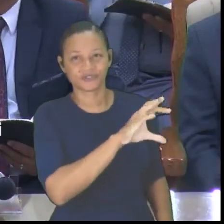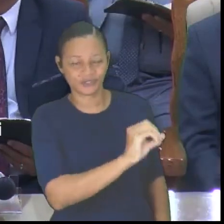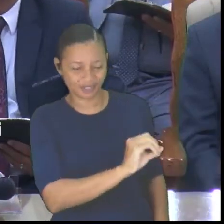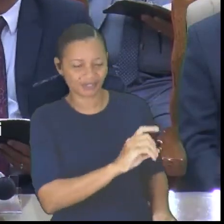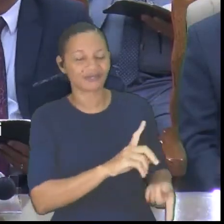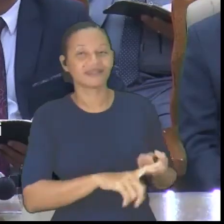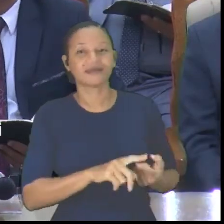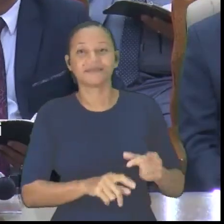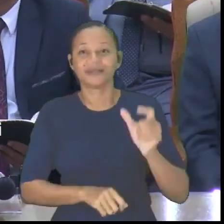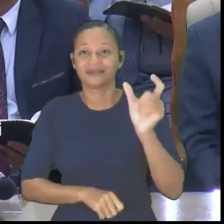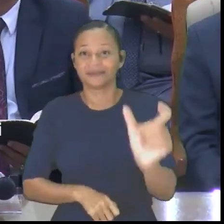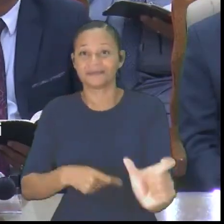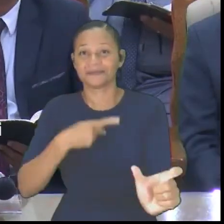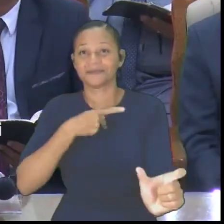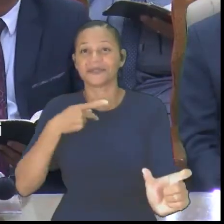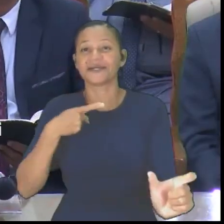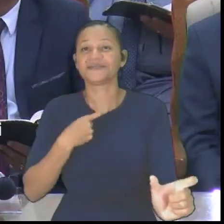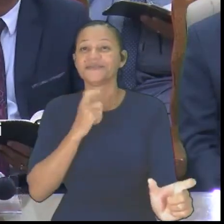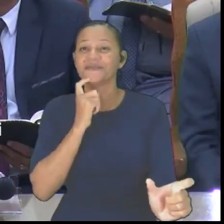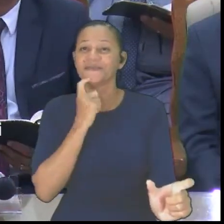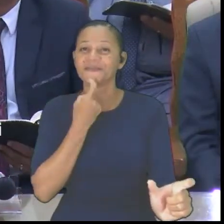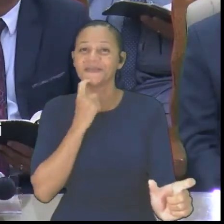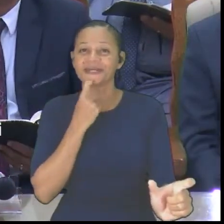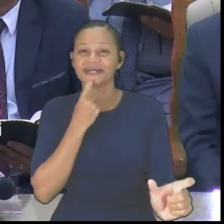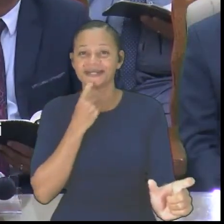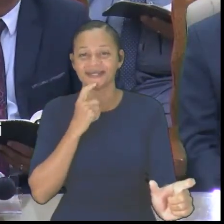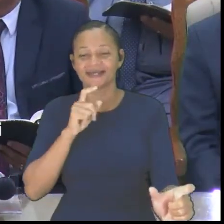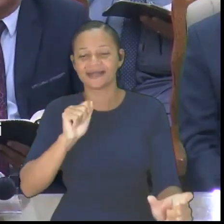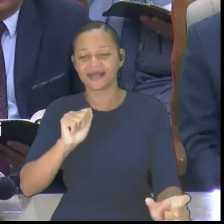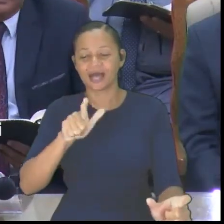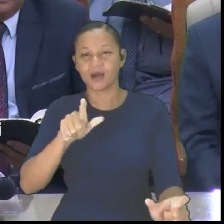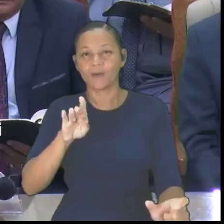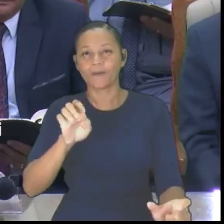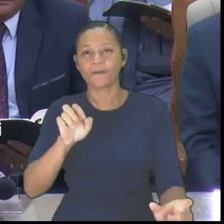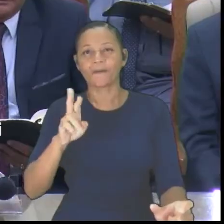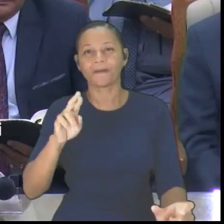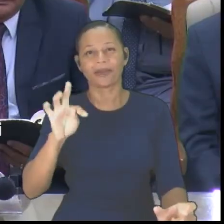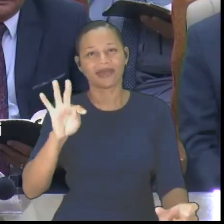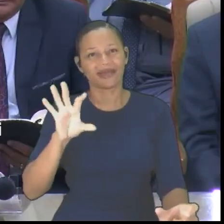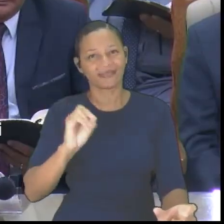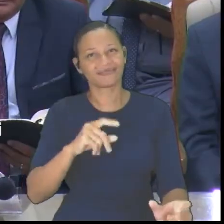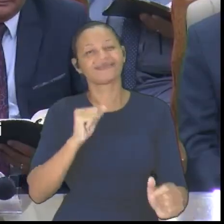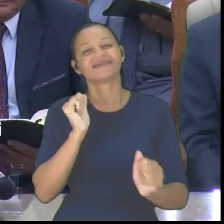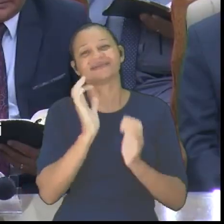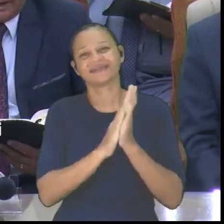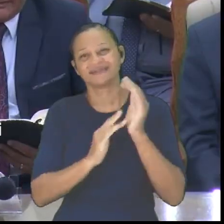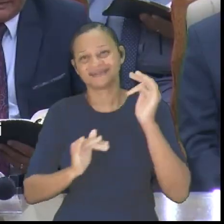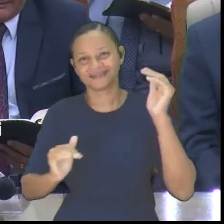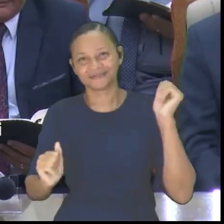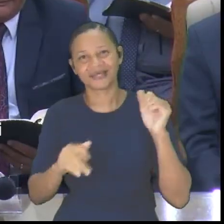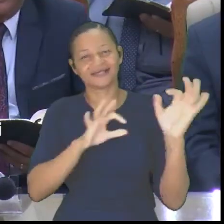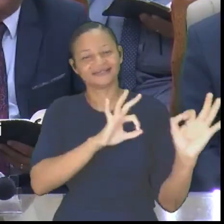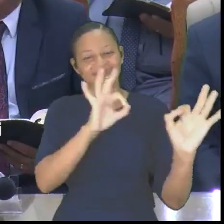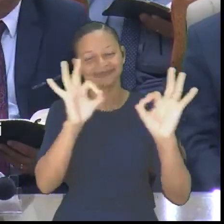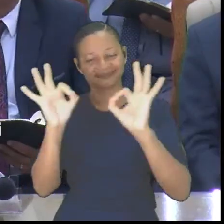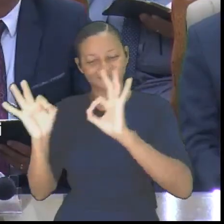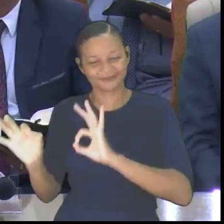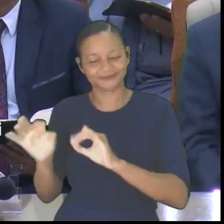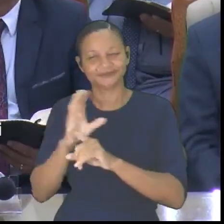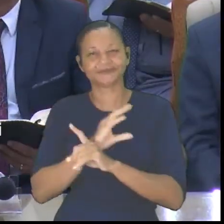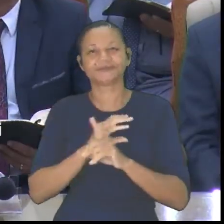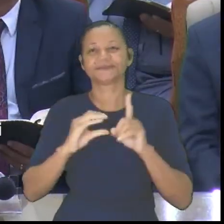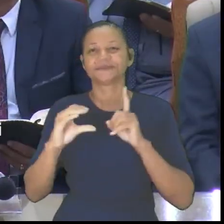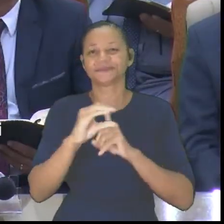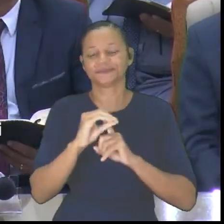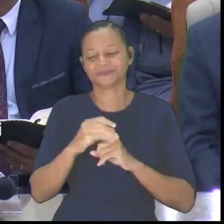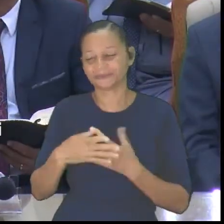está lá na Espanha assistindo o culto. Pastor Olímpio, muito obrigado